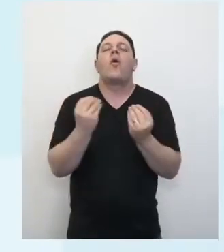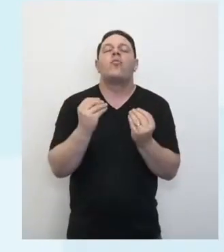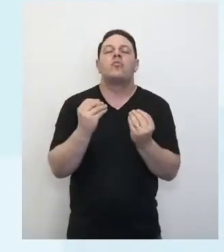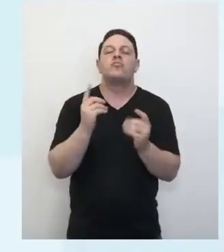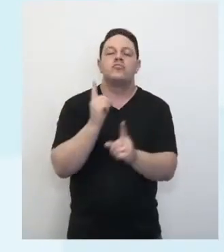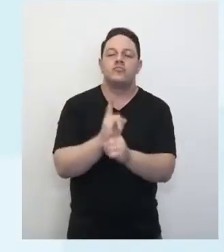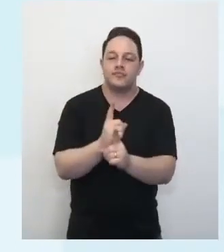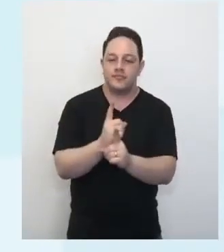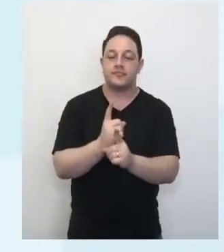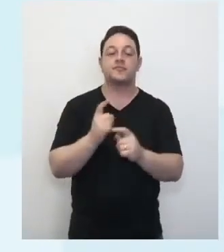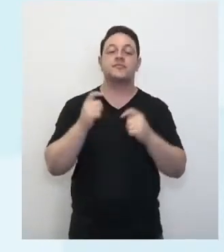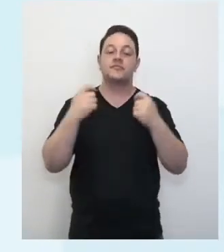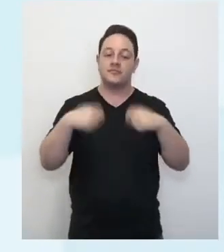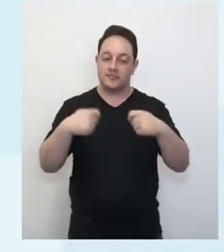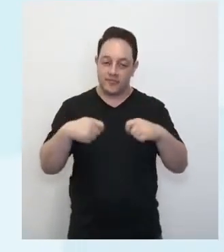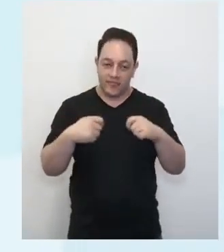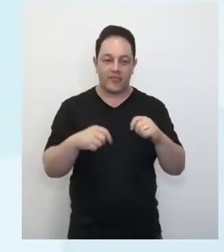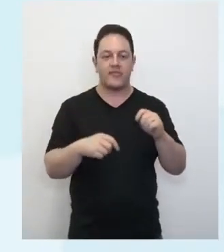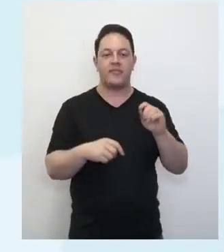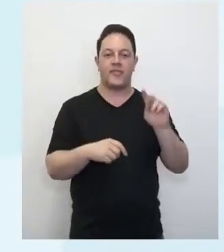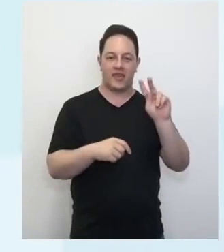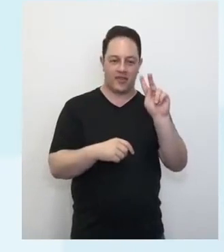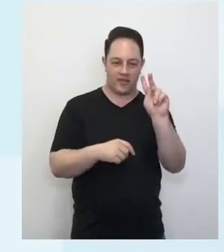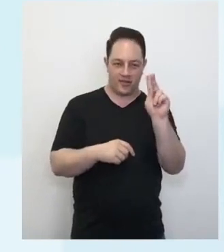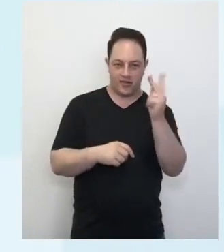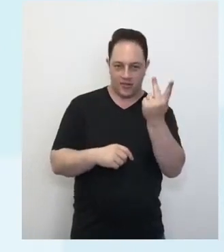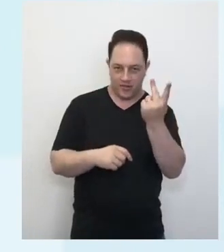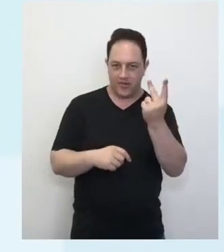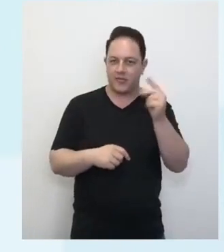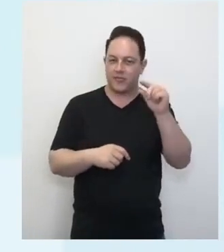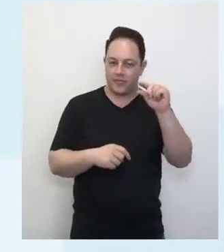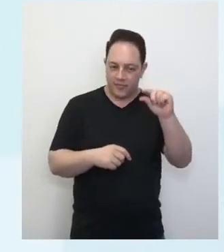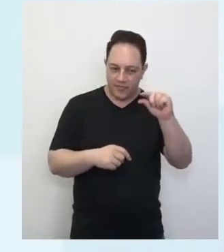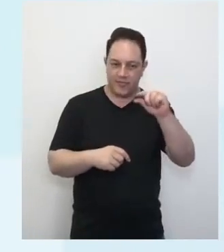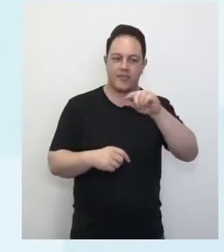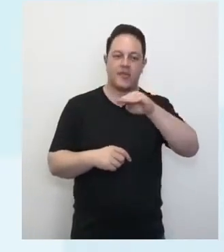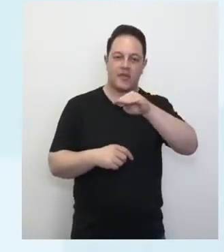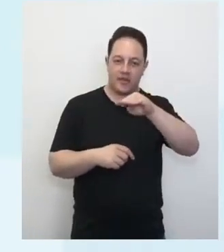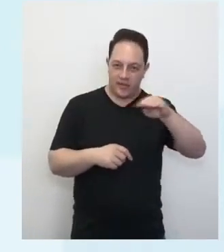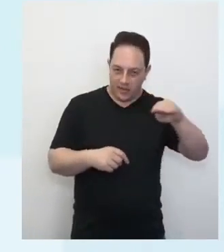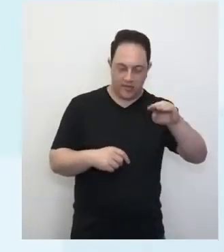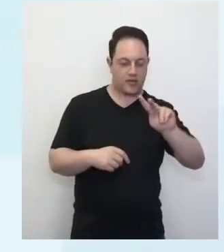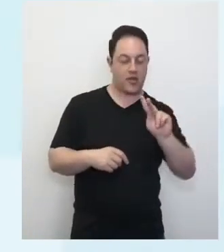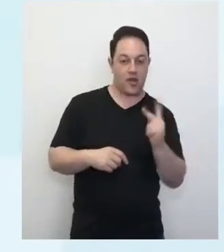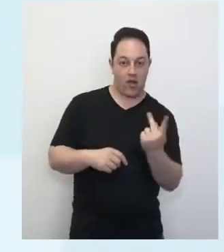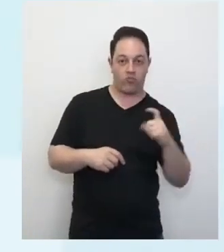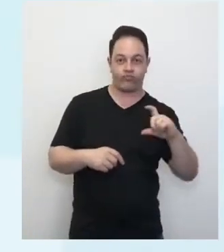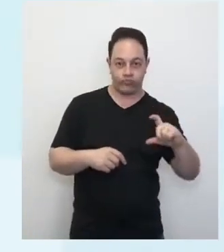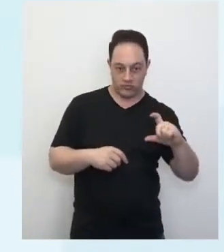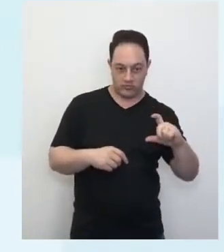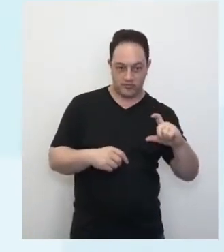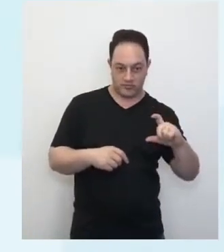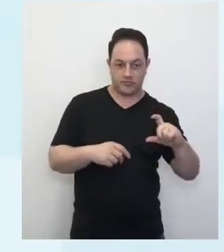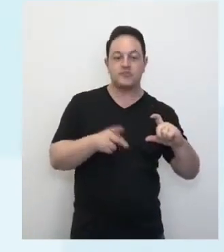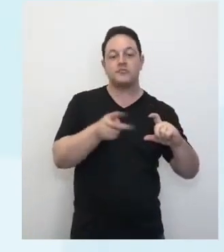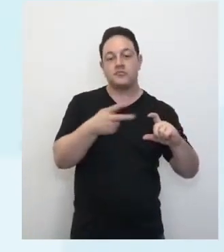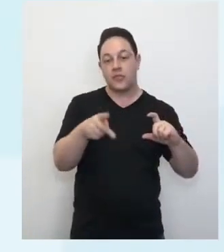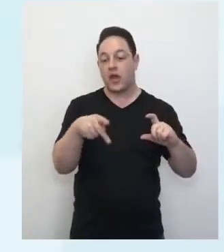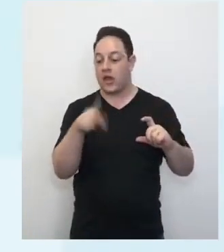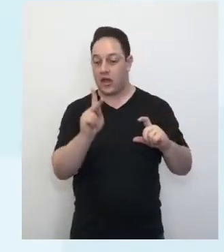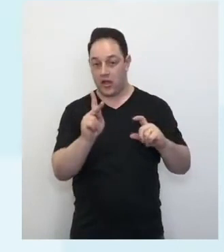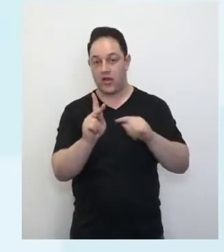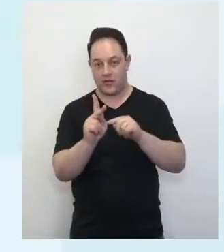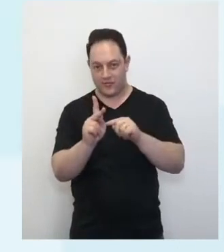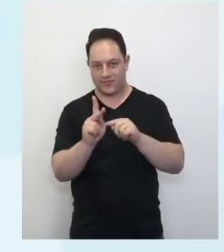forma efetuando uma razão da DH Zinho por H então k